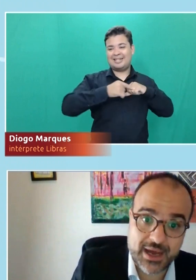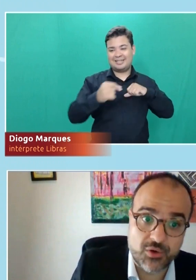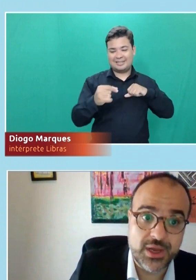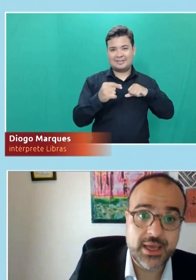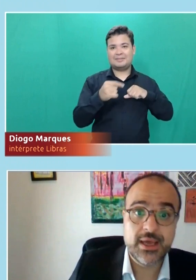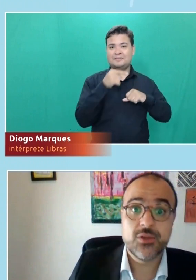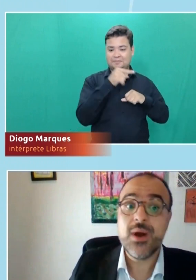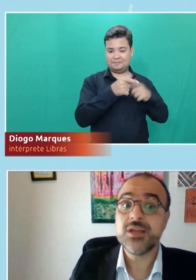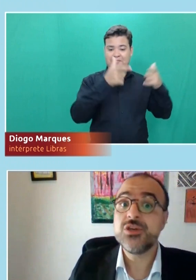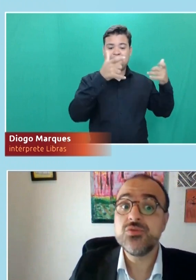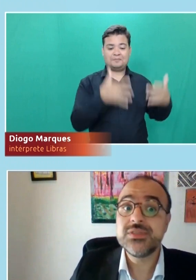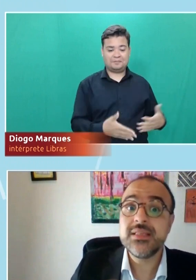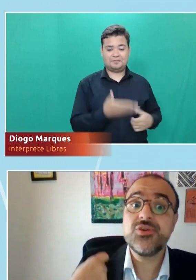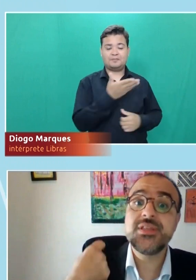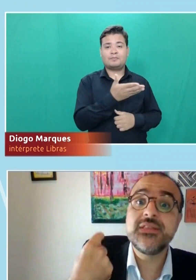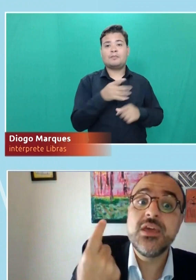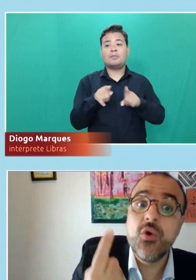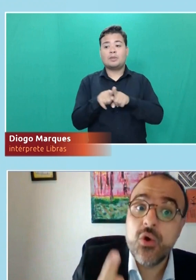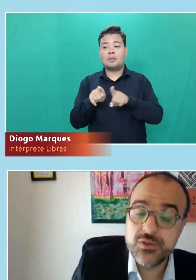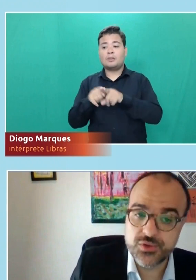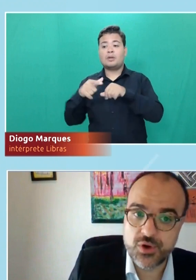do Código Penal, do artigo